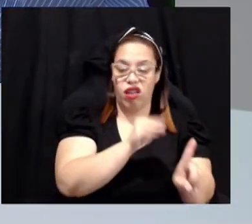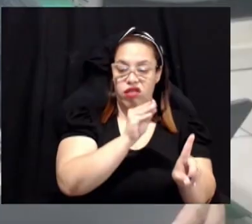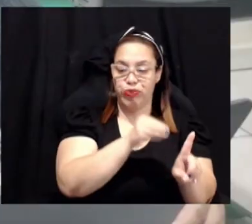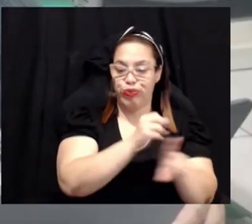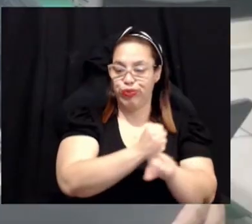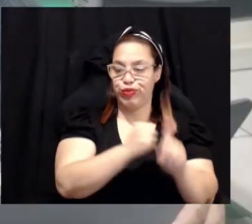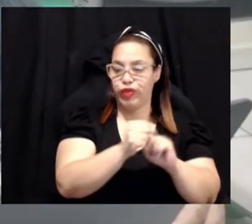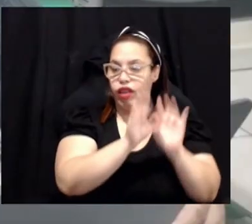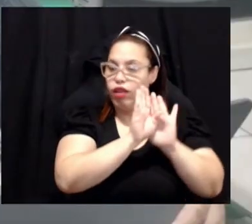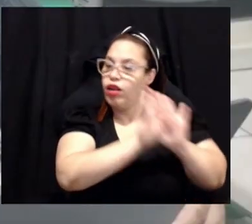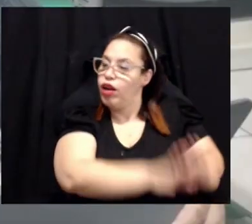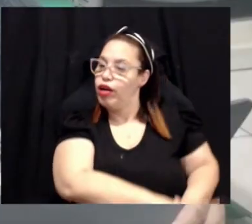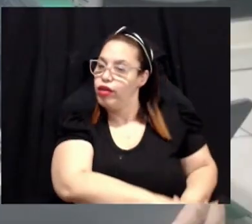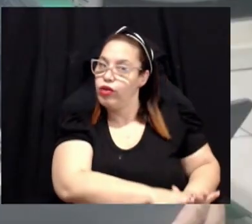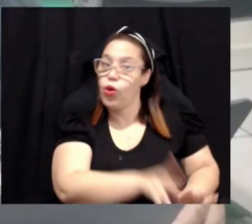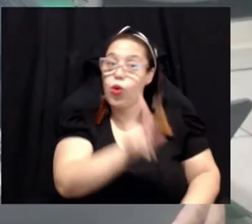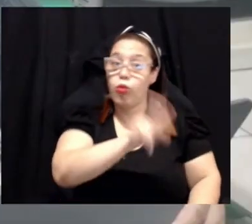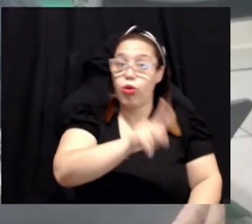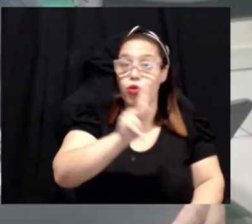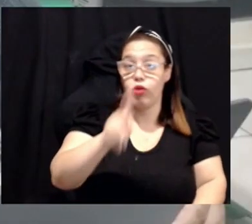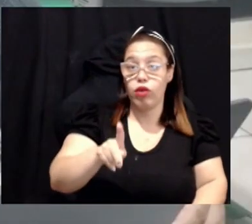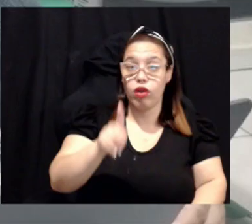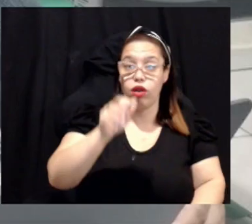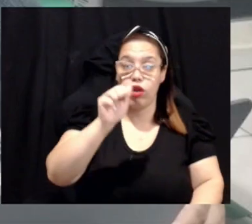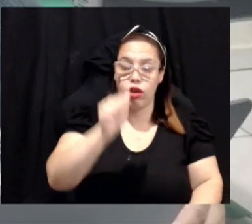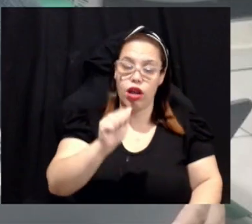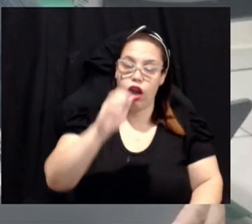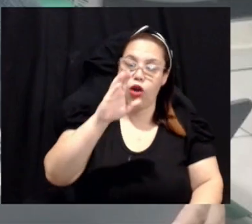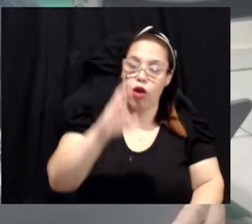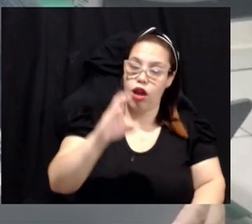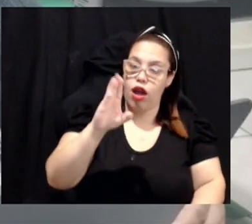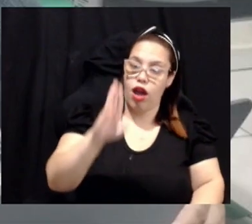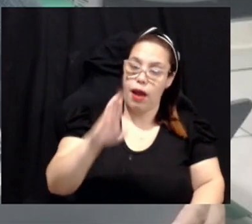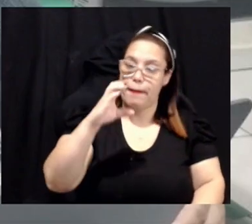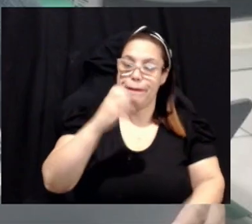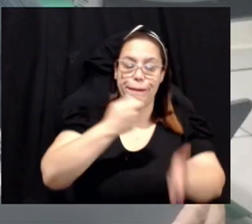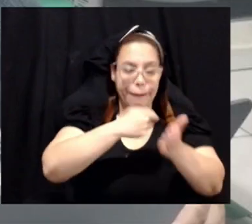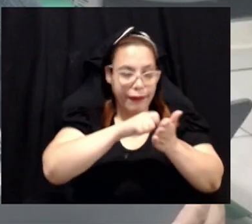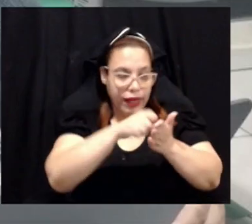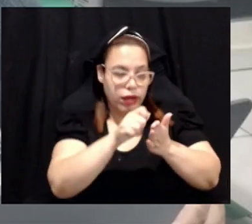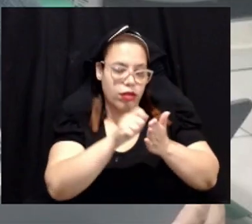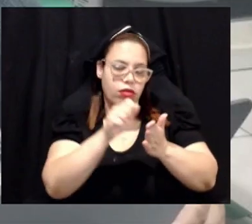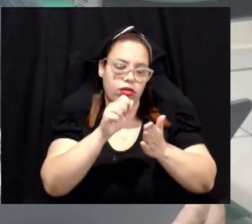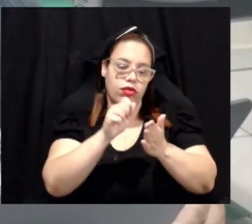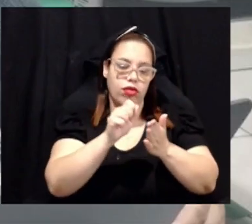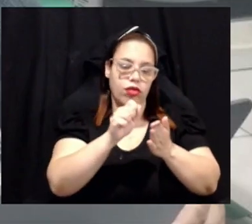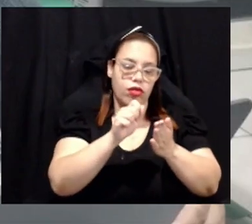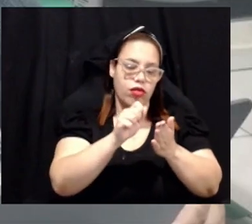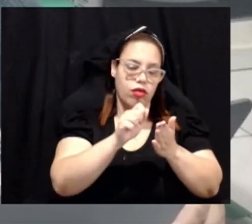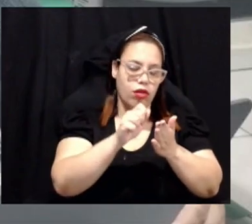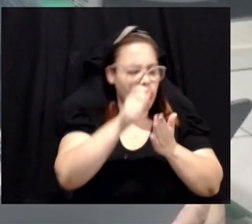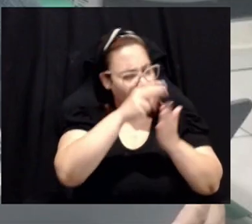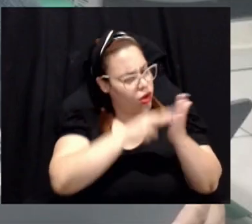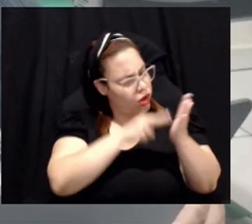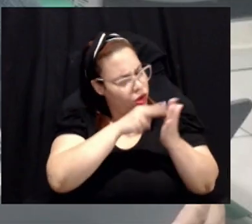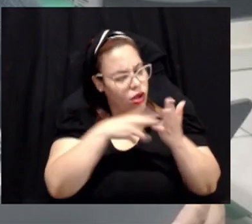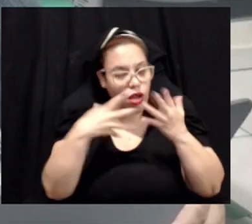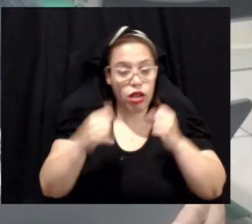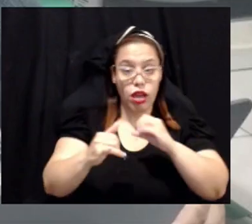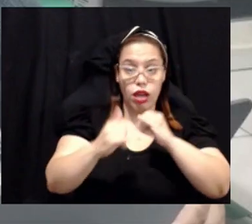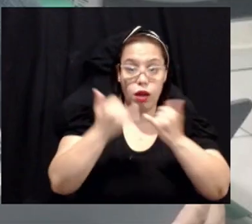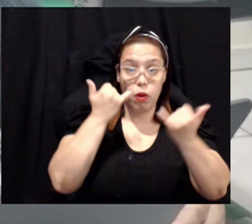Os professores alfabetizadores também estão preparados e recebem informação